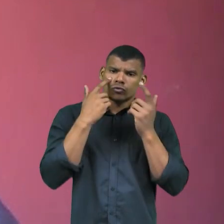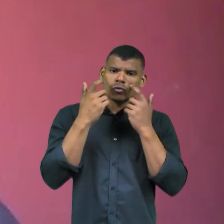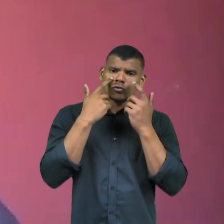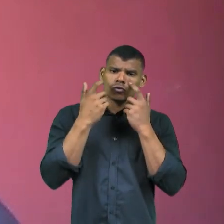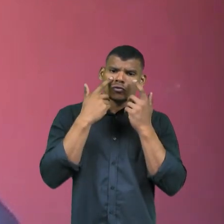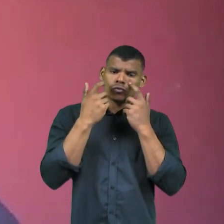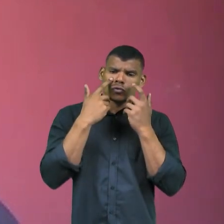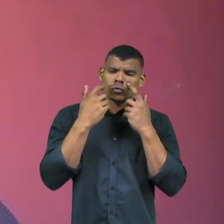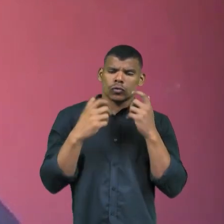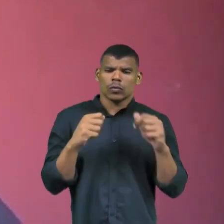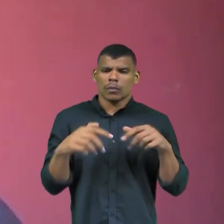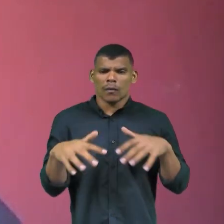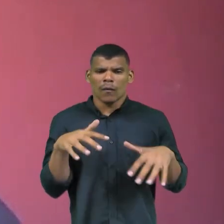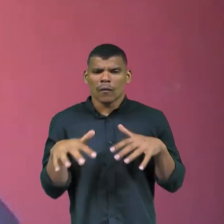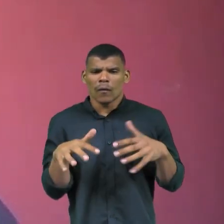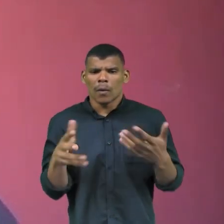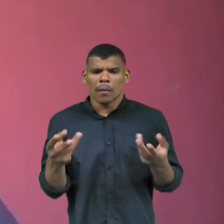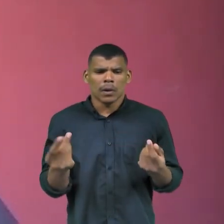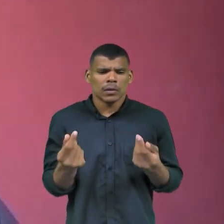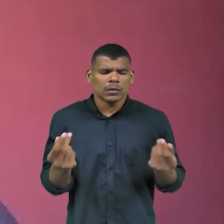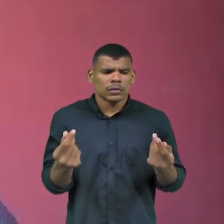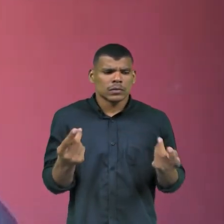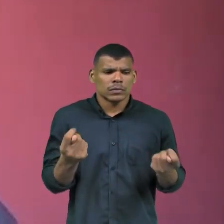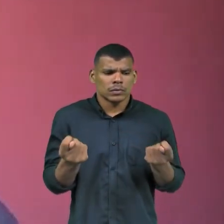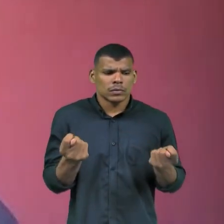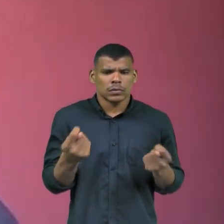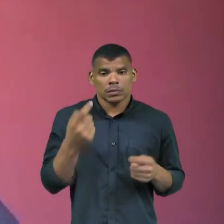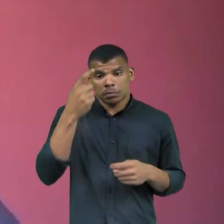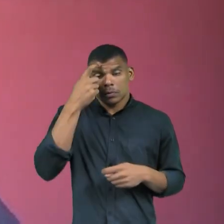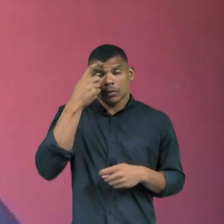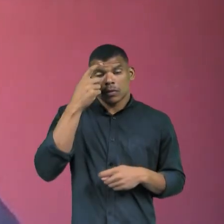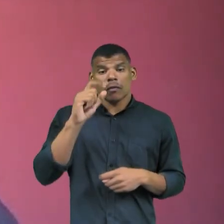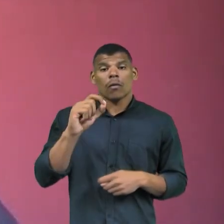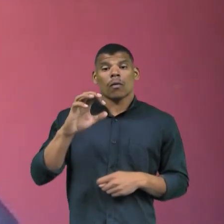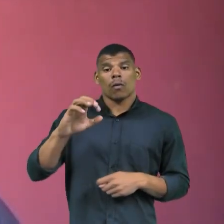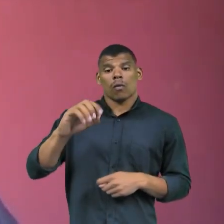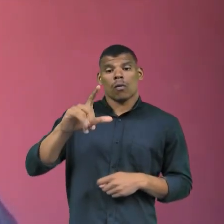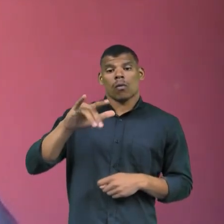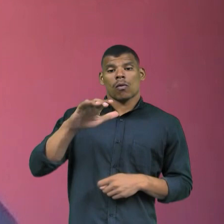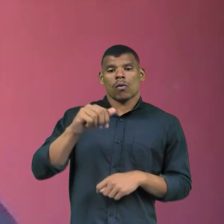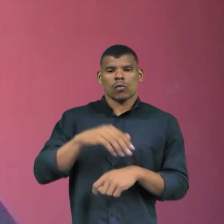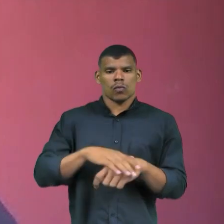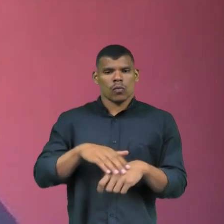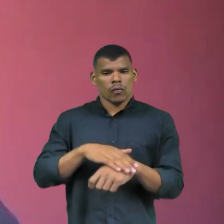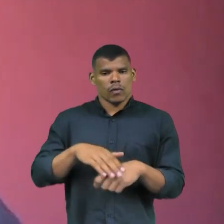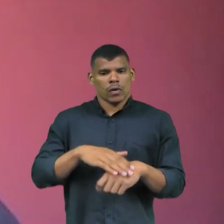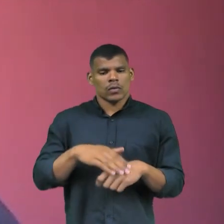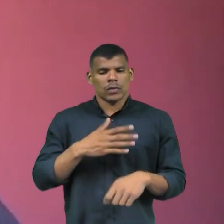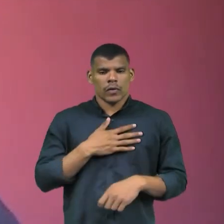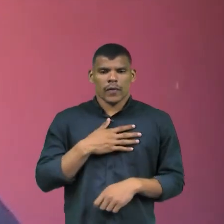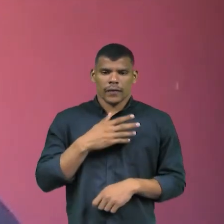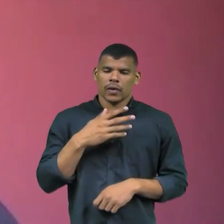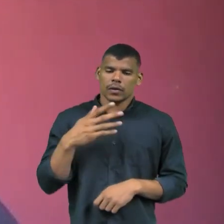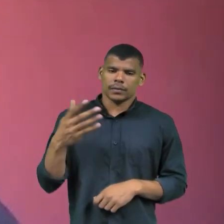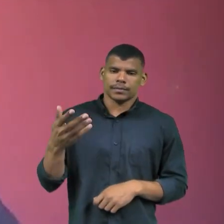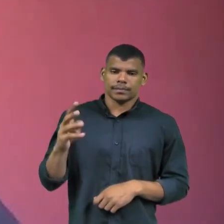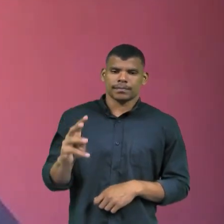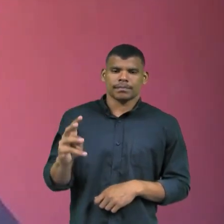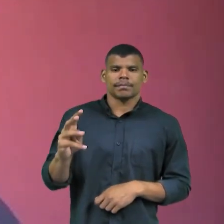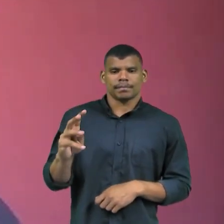movimentos involuntários e a gente achava que era cólica. A gente conversava com a minha esposa, que é a mãe da criança, achava que era cólica,